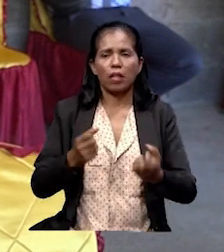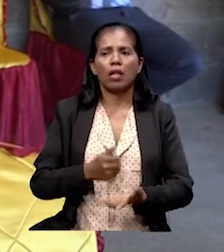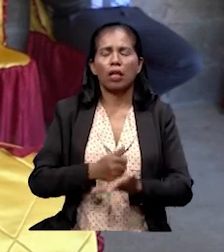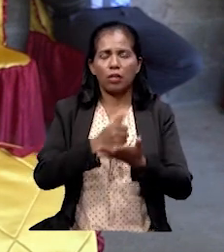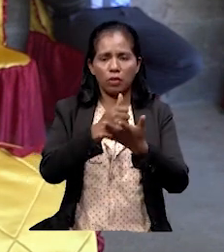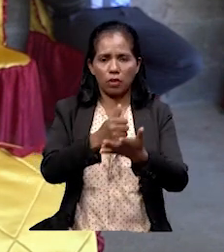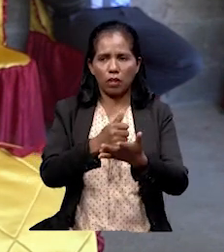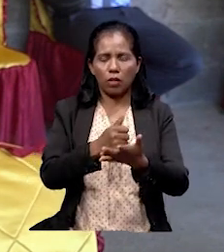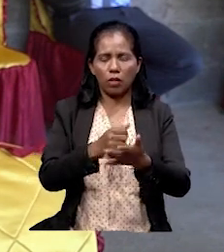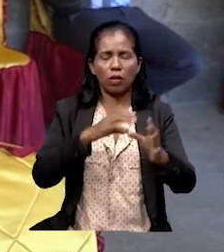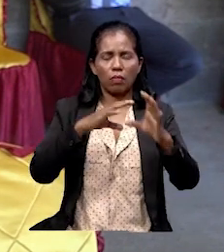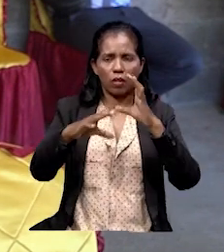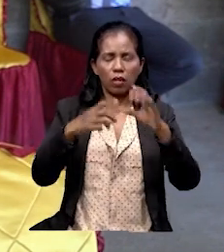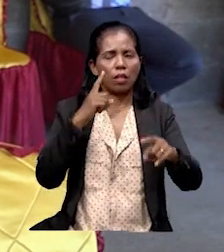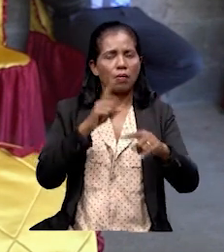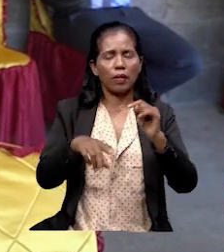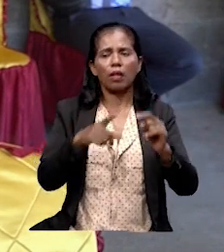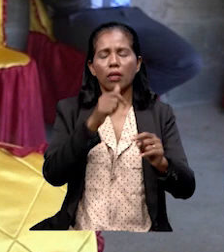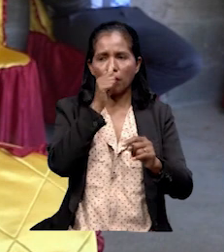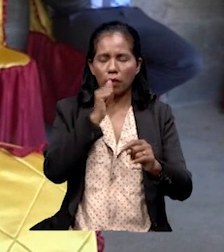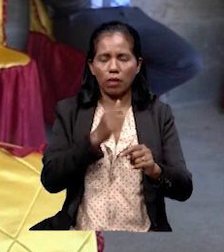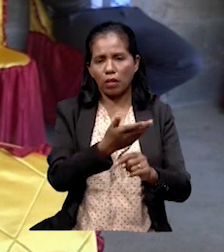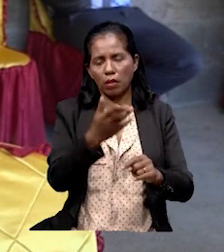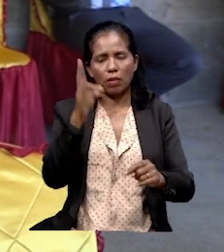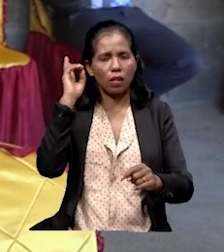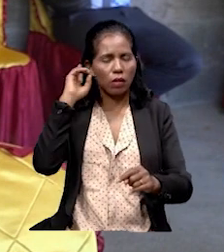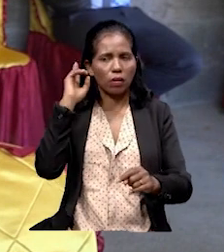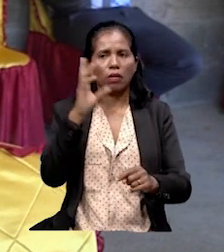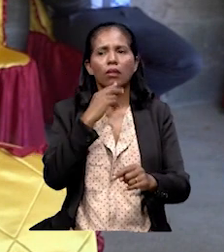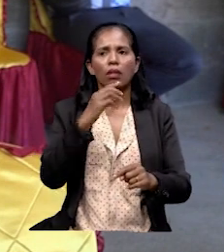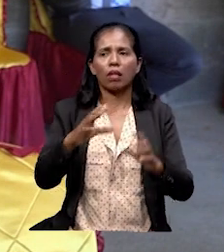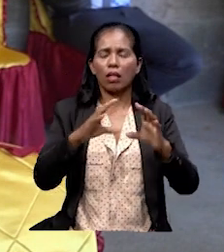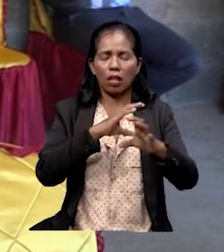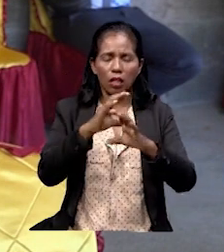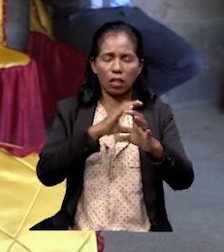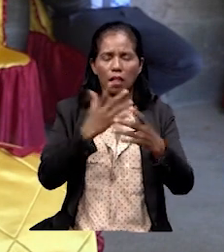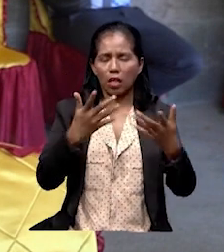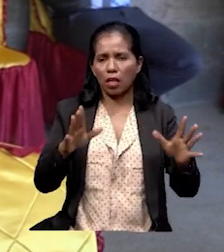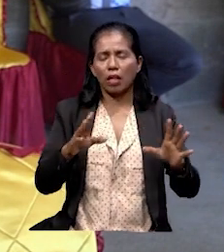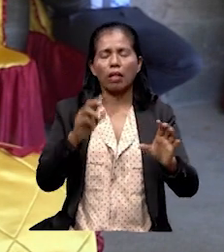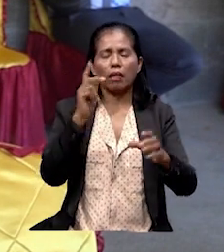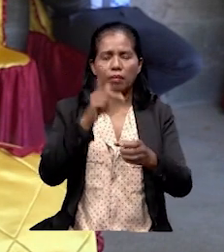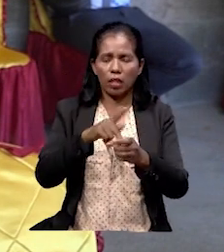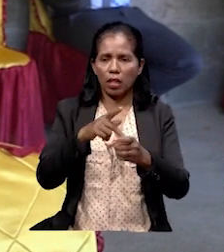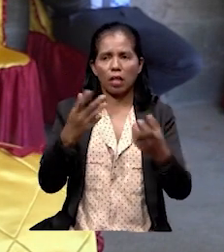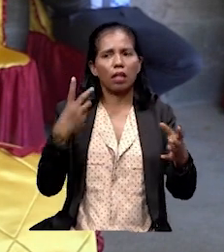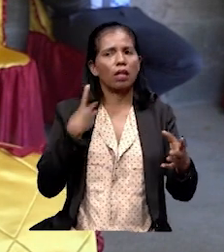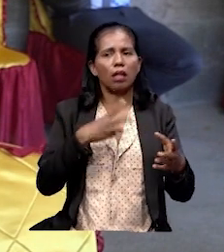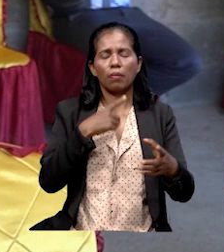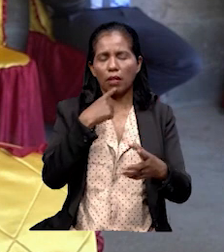itania comunicação, tela bela não ok. Tá nessa da Roma e Mirona, cada dia carreta lá ia, mina lá ia. Então, ita lá coi dia a mim tudo